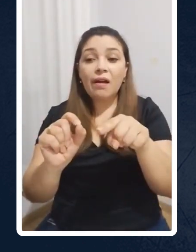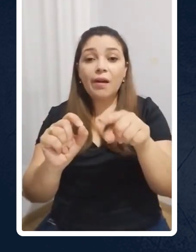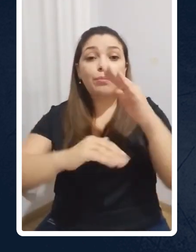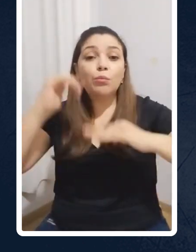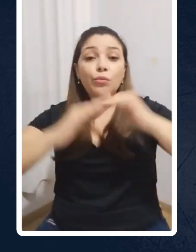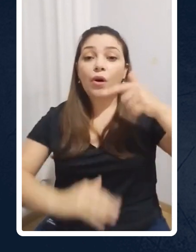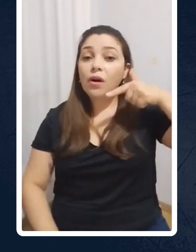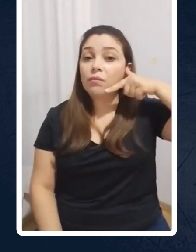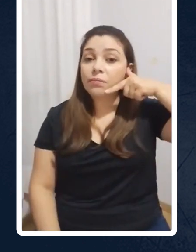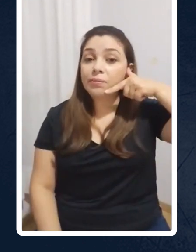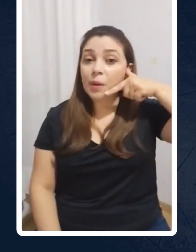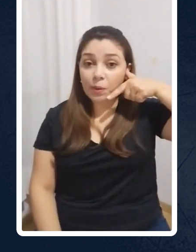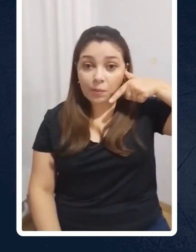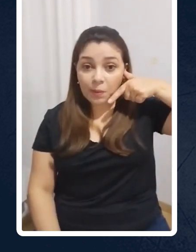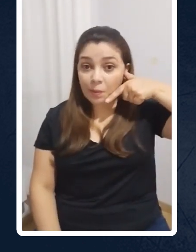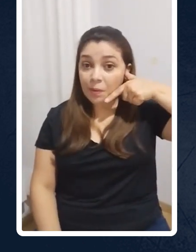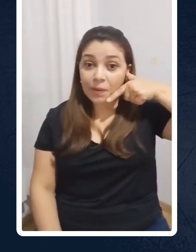eu procurarei